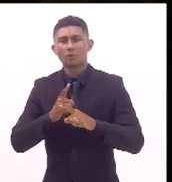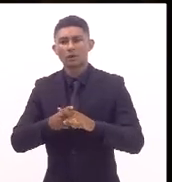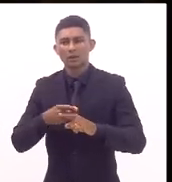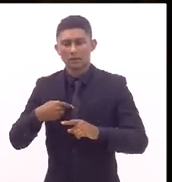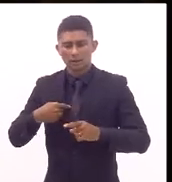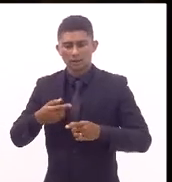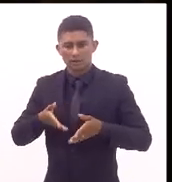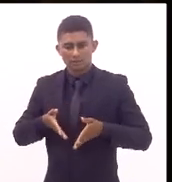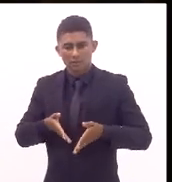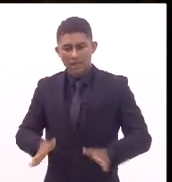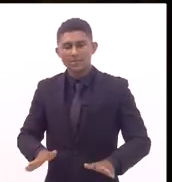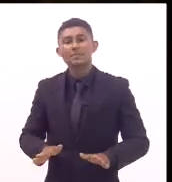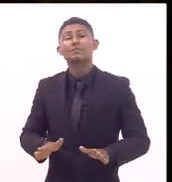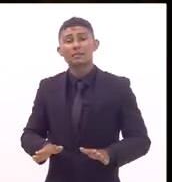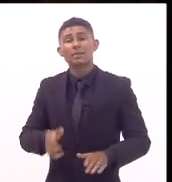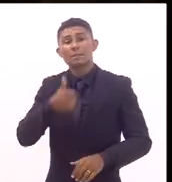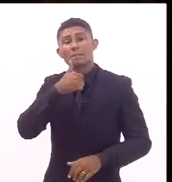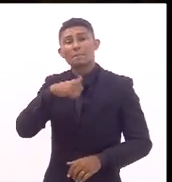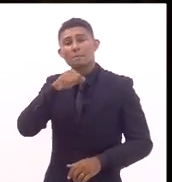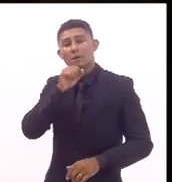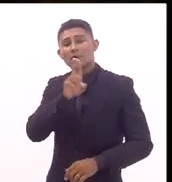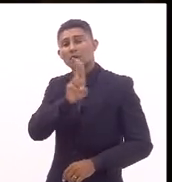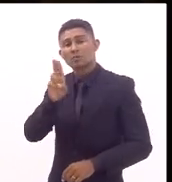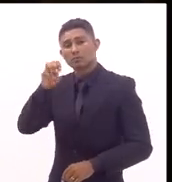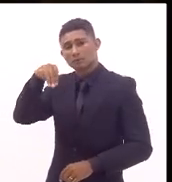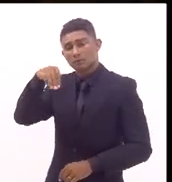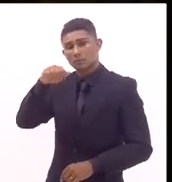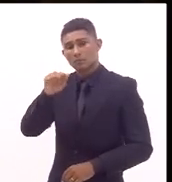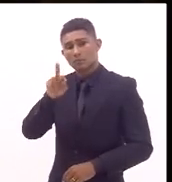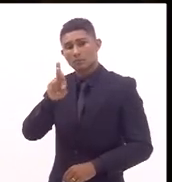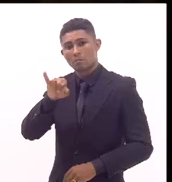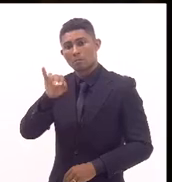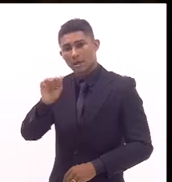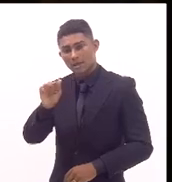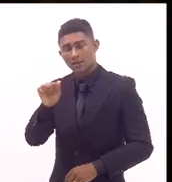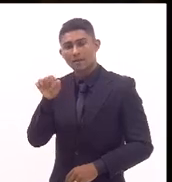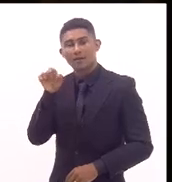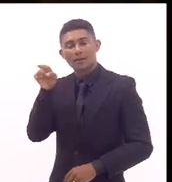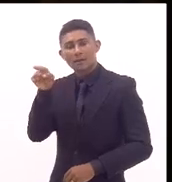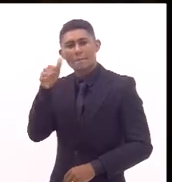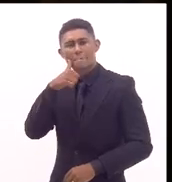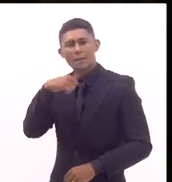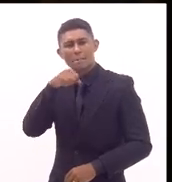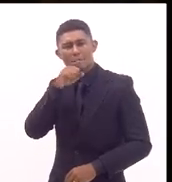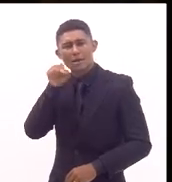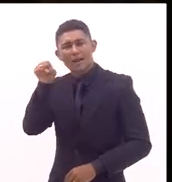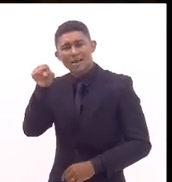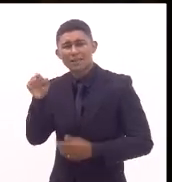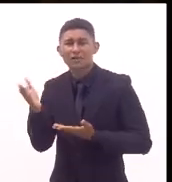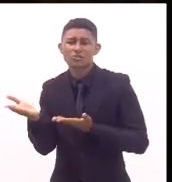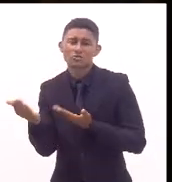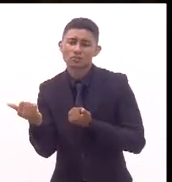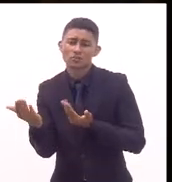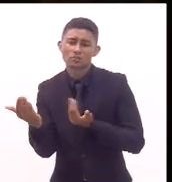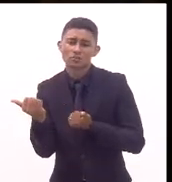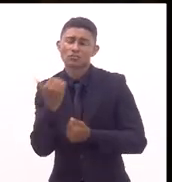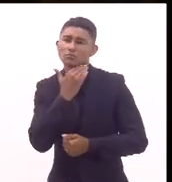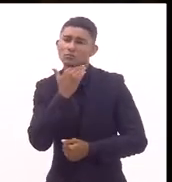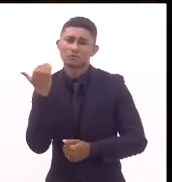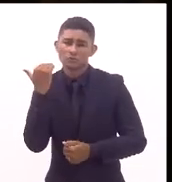Maria da Natividade e minha mulher minha mãe morreu muito cedo